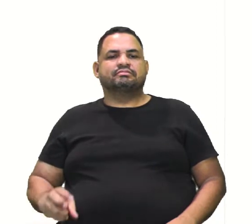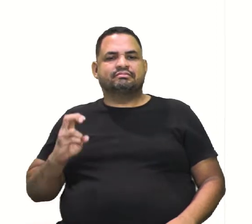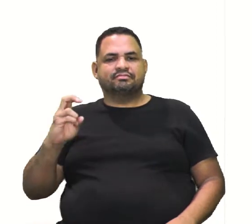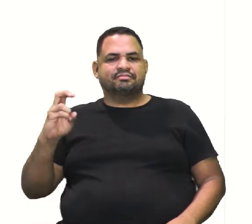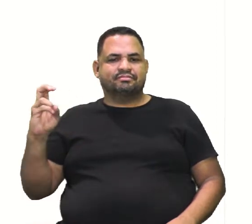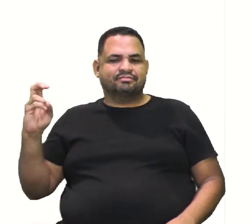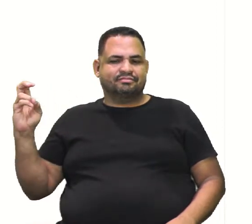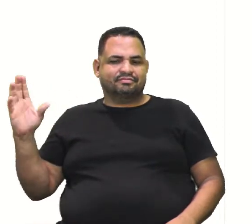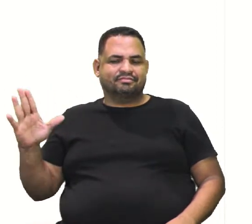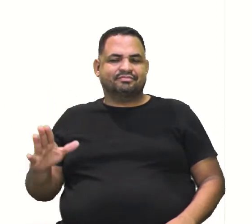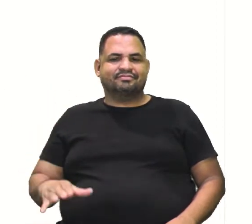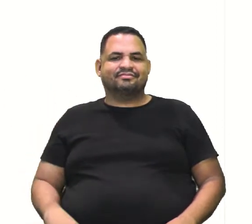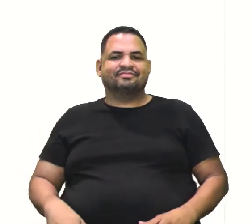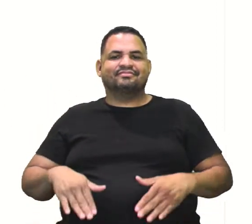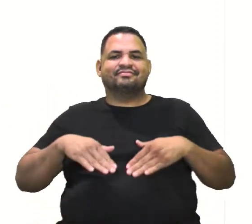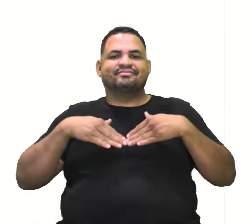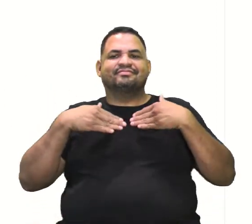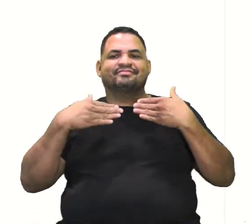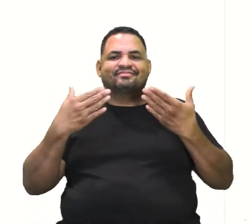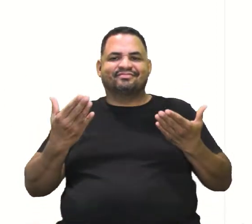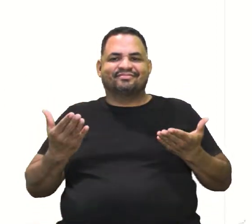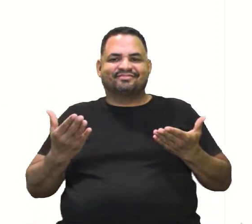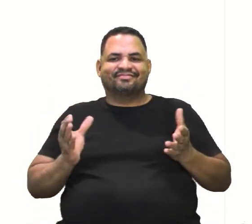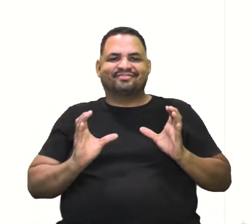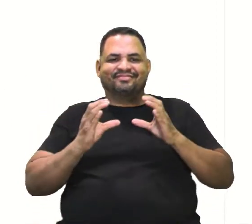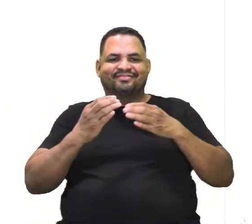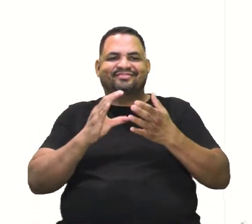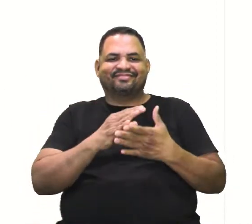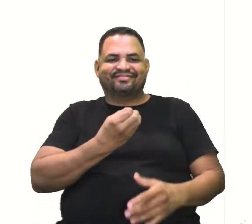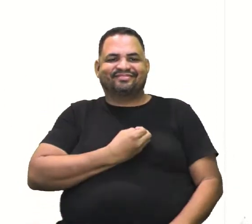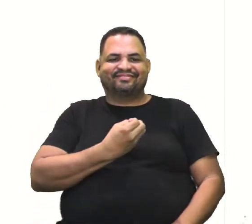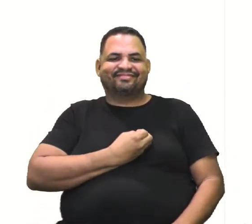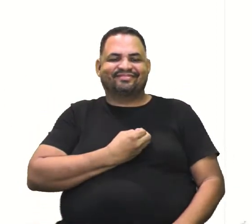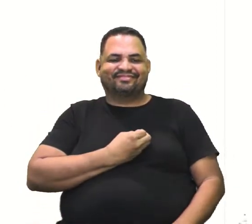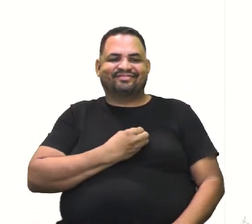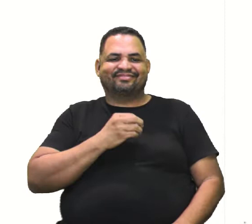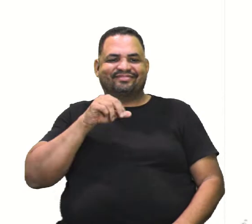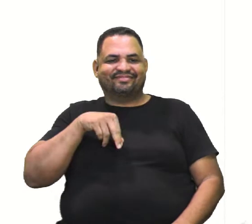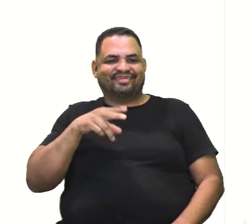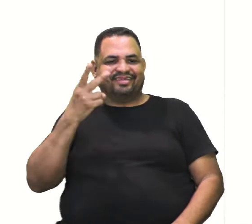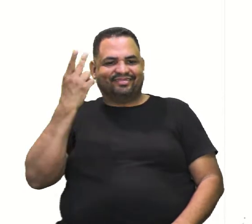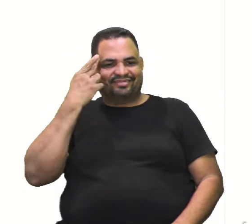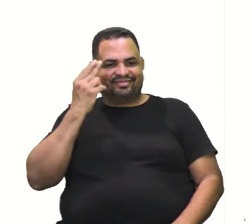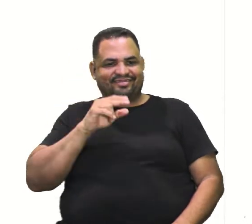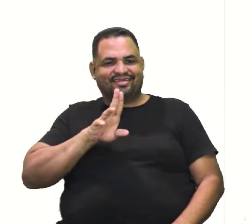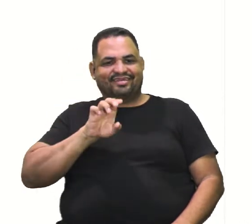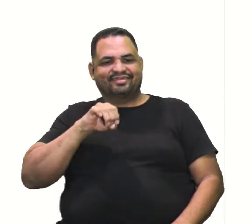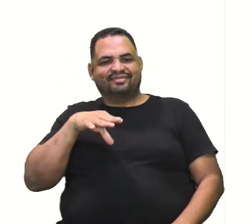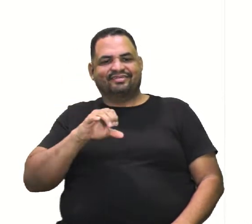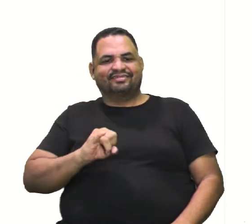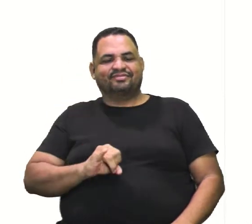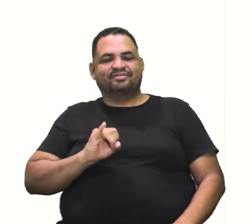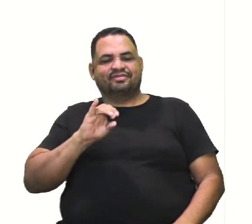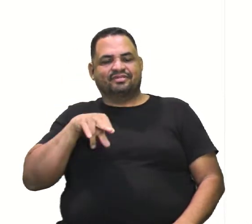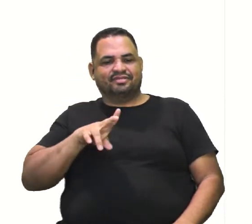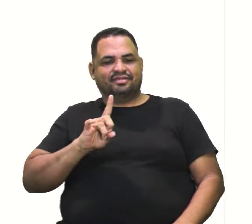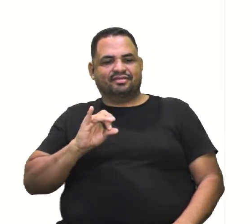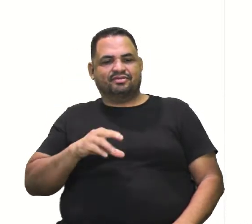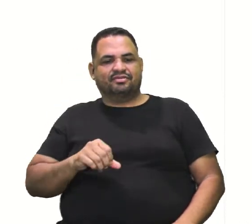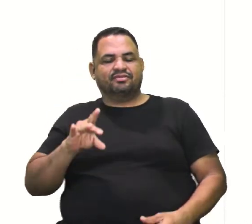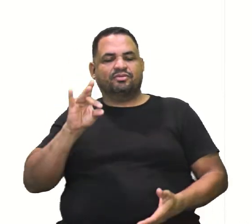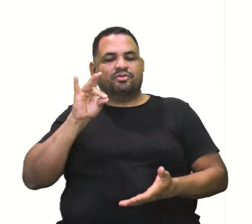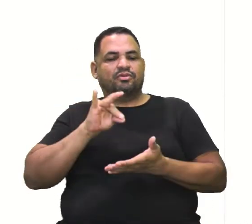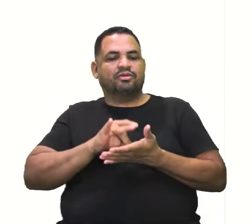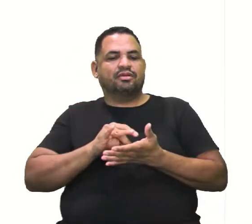1,0555555555 faz parte do conjunto dos números naturais, racionais, inteiros